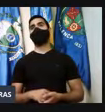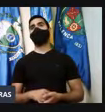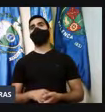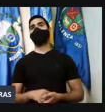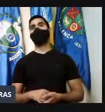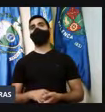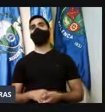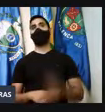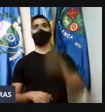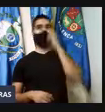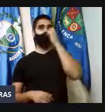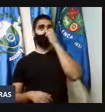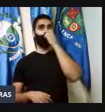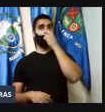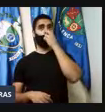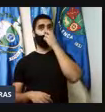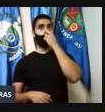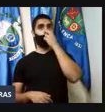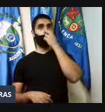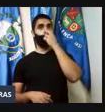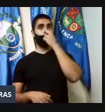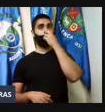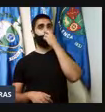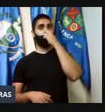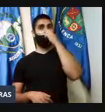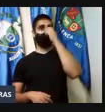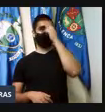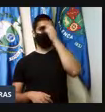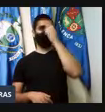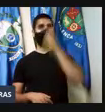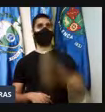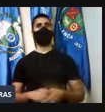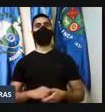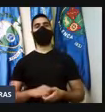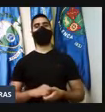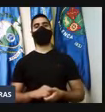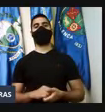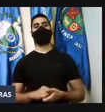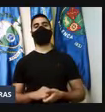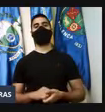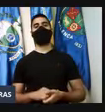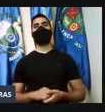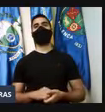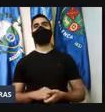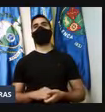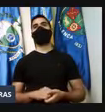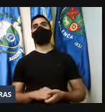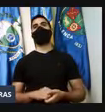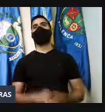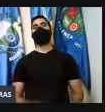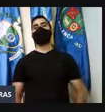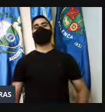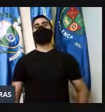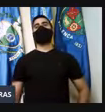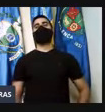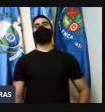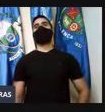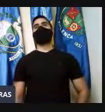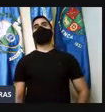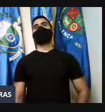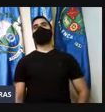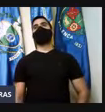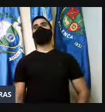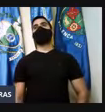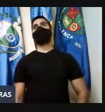David Barbosa Nogueira. Presidente, aprova a manutenção e vou justificar meu voto. Tá. Fabiano Vasconcelos não se encontra. Fábio